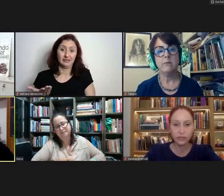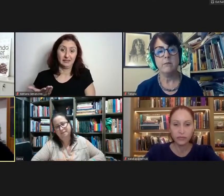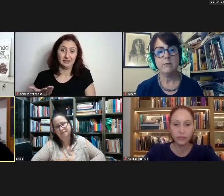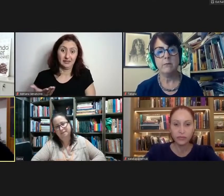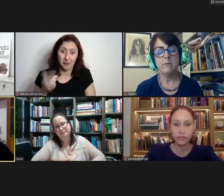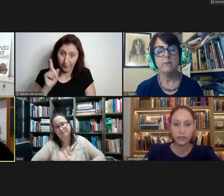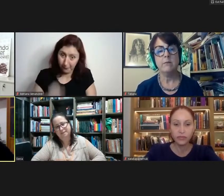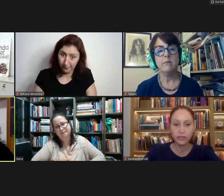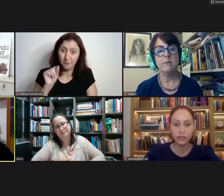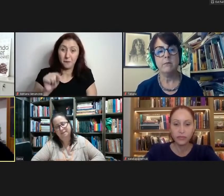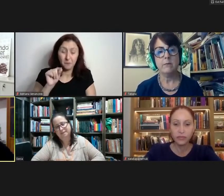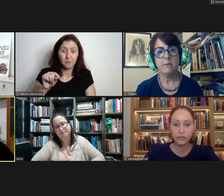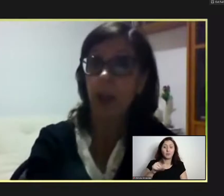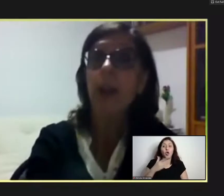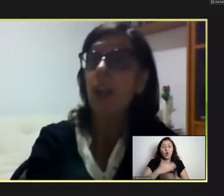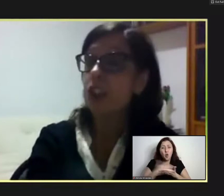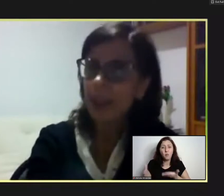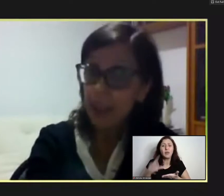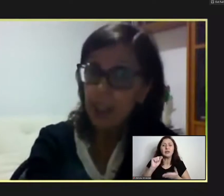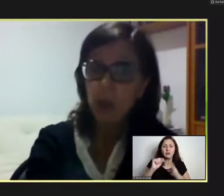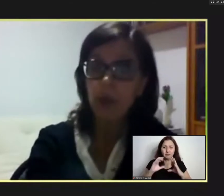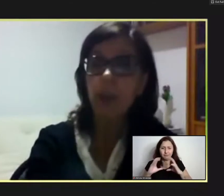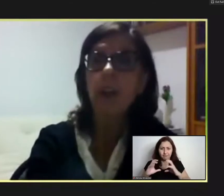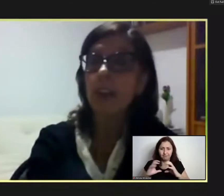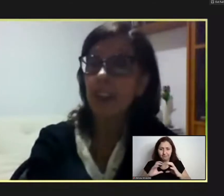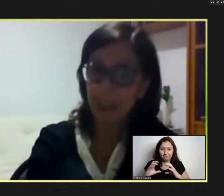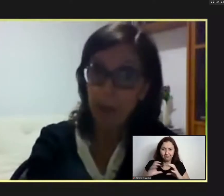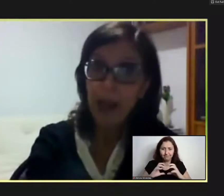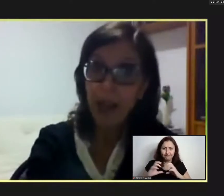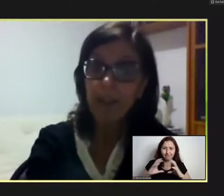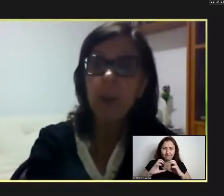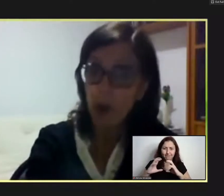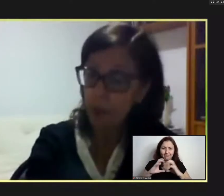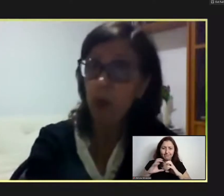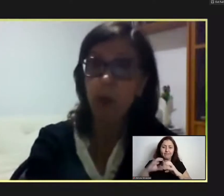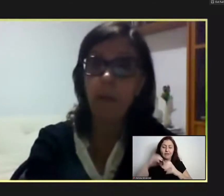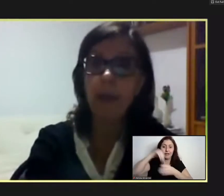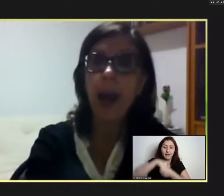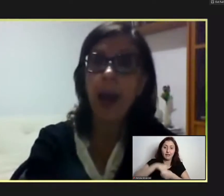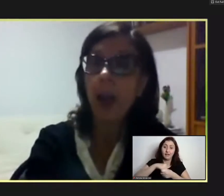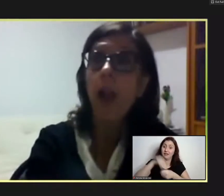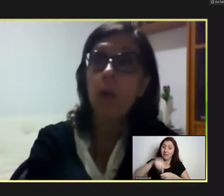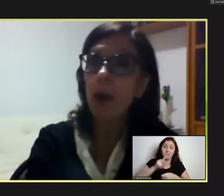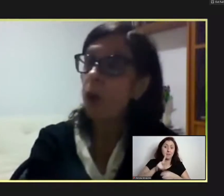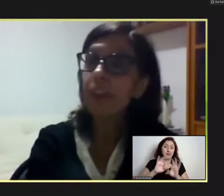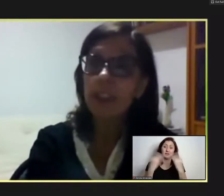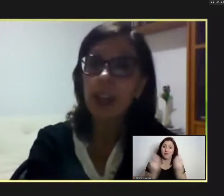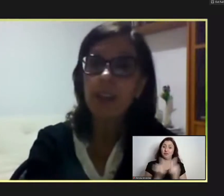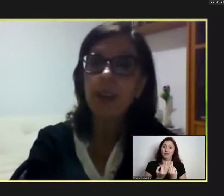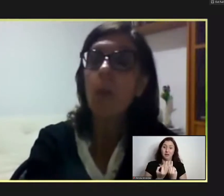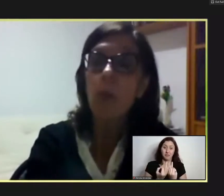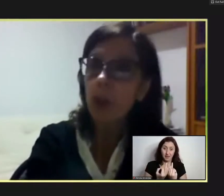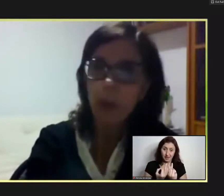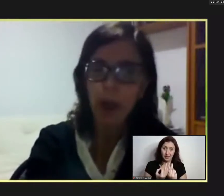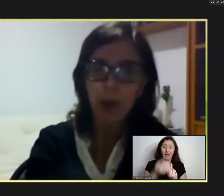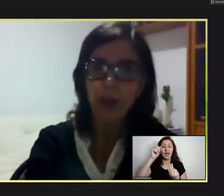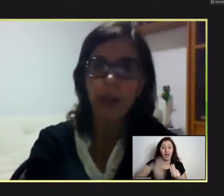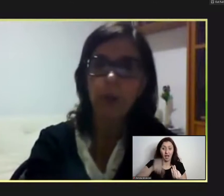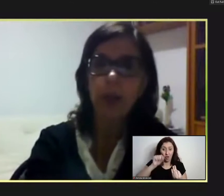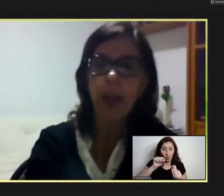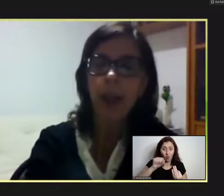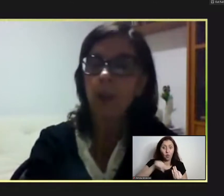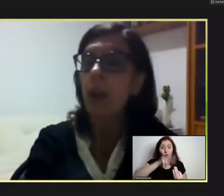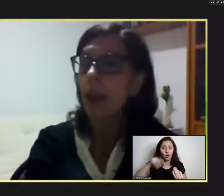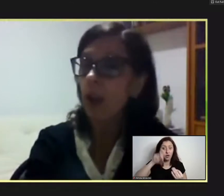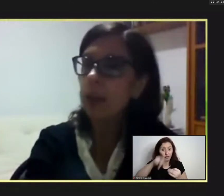é um centro também de conflitos, de atritos, que se estabelece no âmbito familiar, uma concentração muito maior